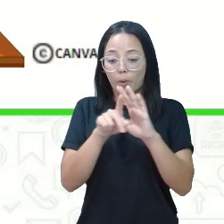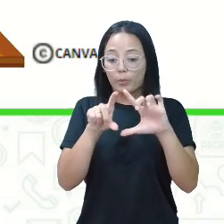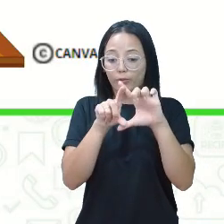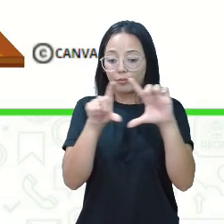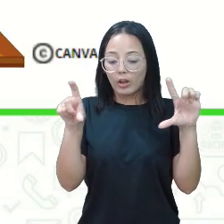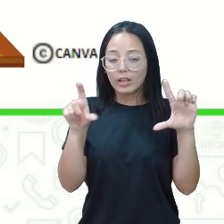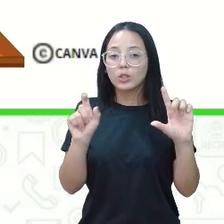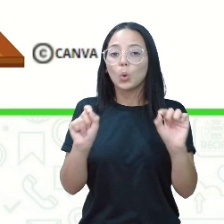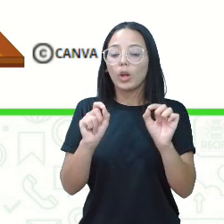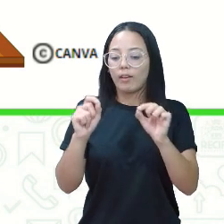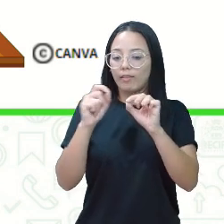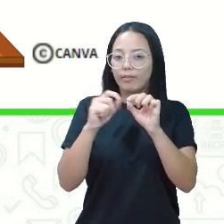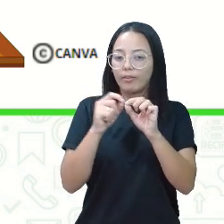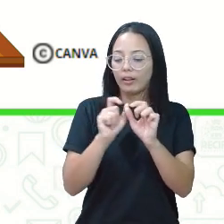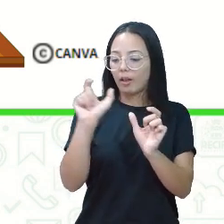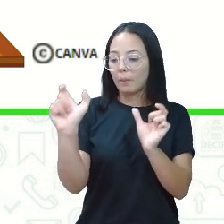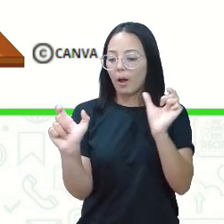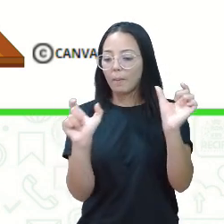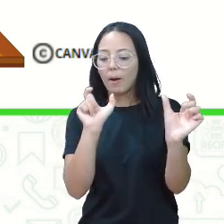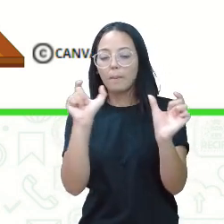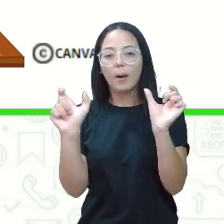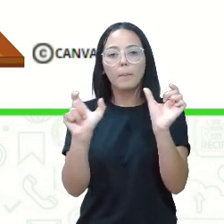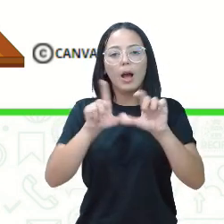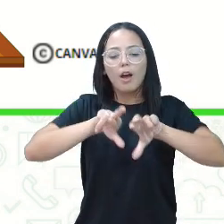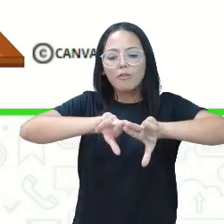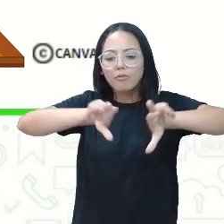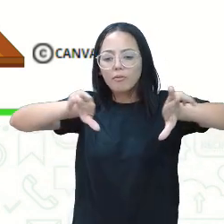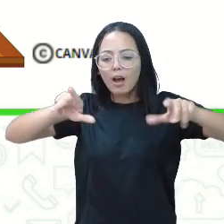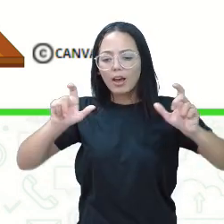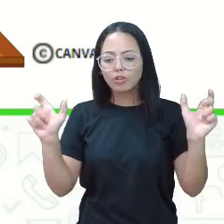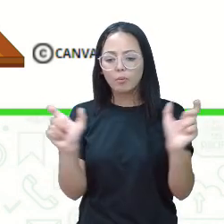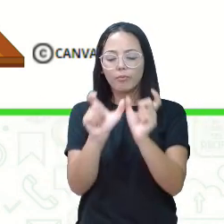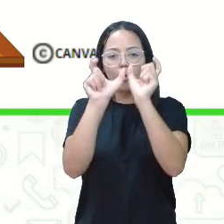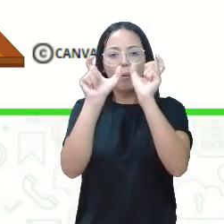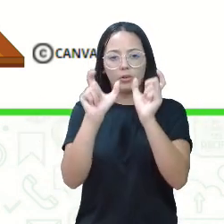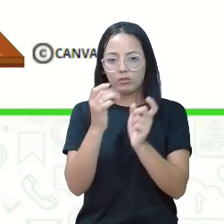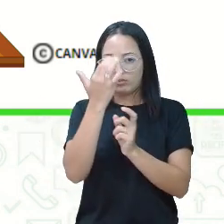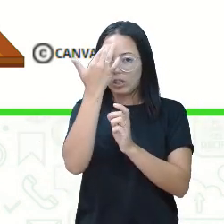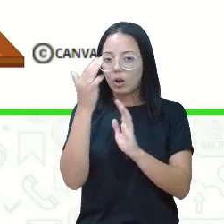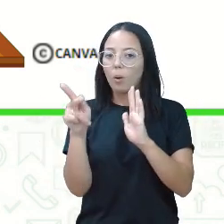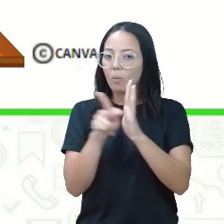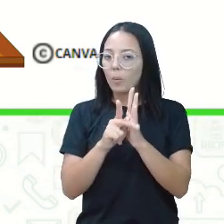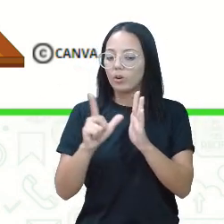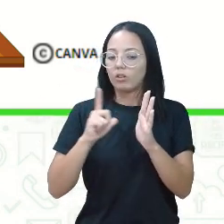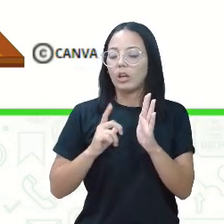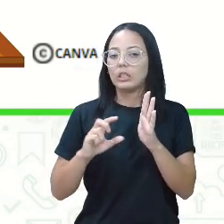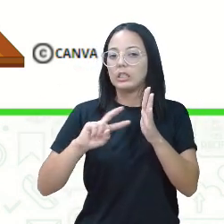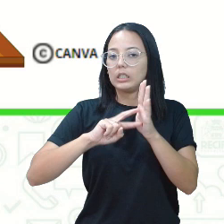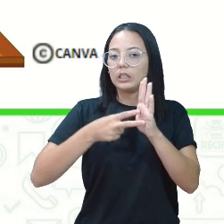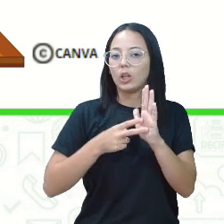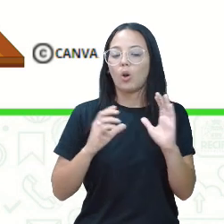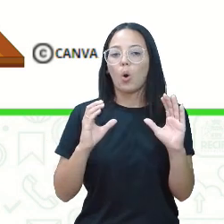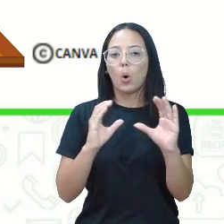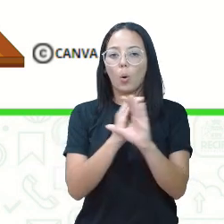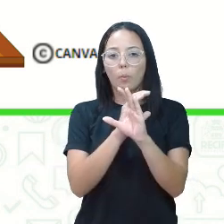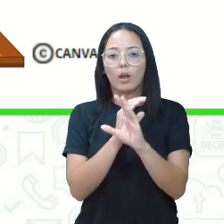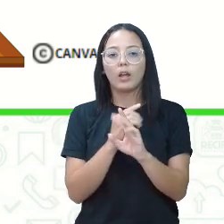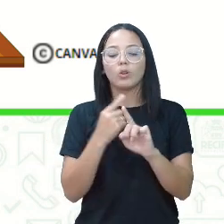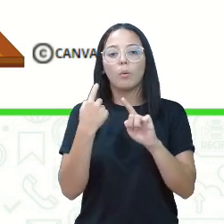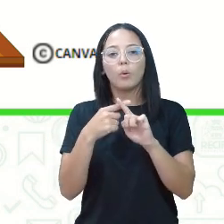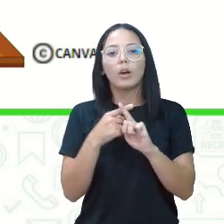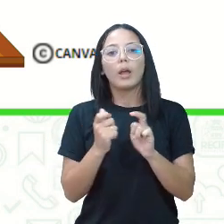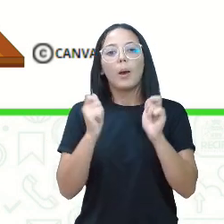frase construída de uma ou mais orações, formando um todo, com sentido completo. O período ele pode